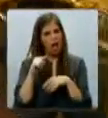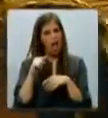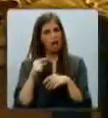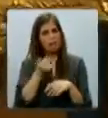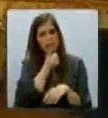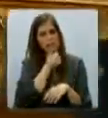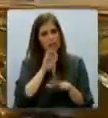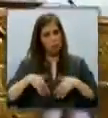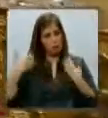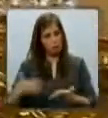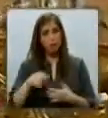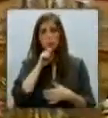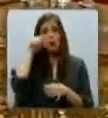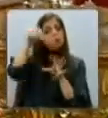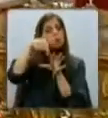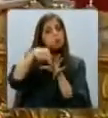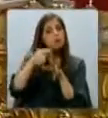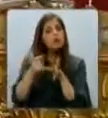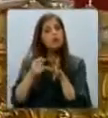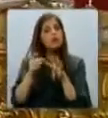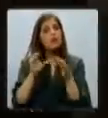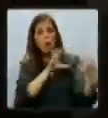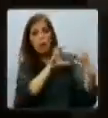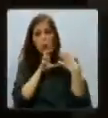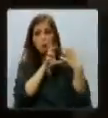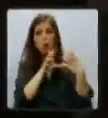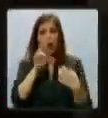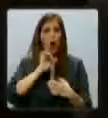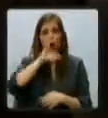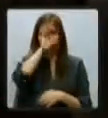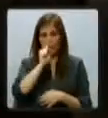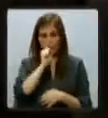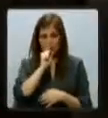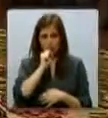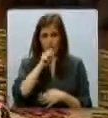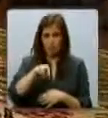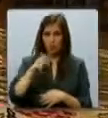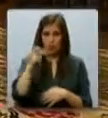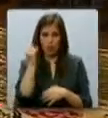desta decisão possam estar incompatibilidades com a ministra Anabela Rodrigues.